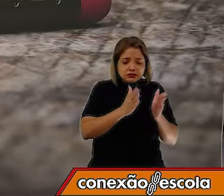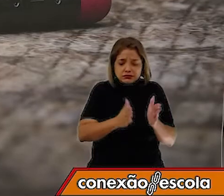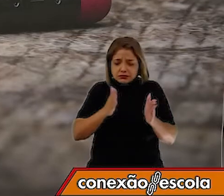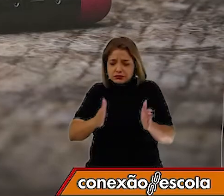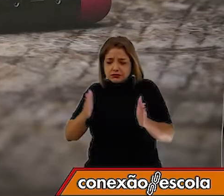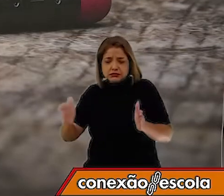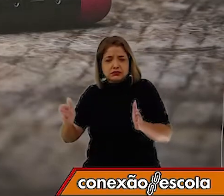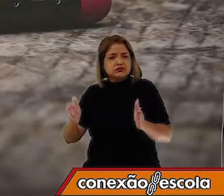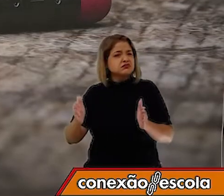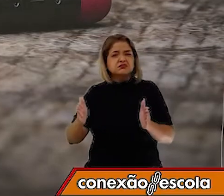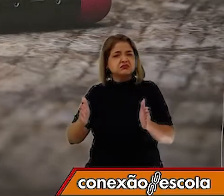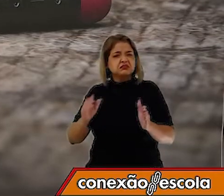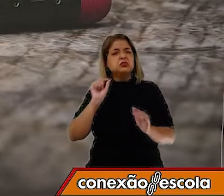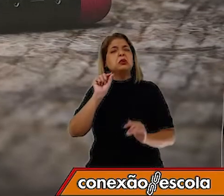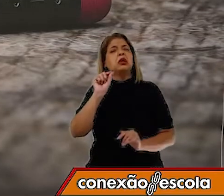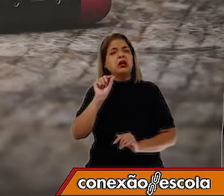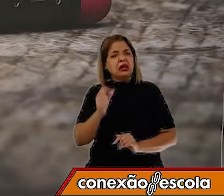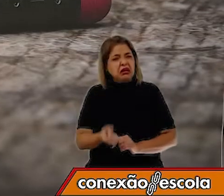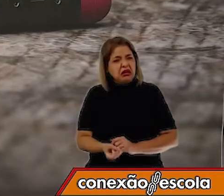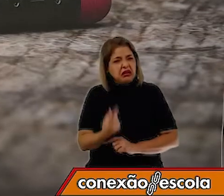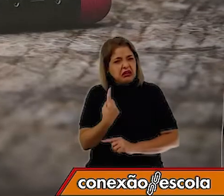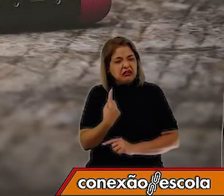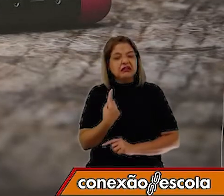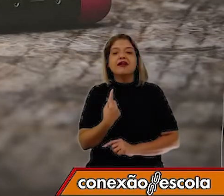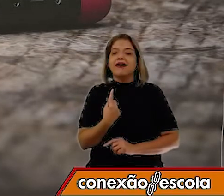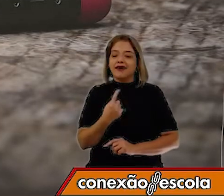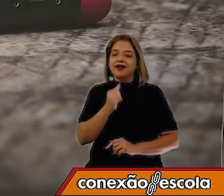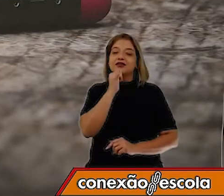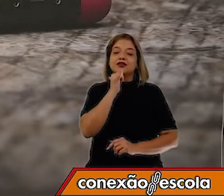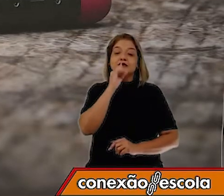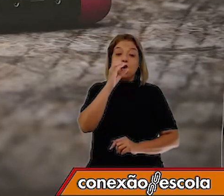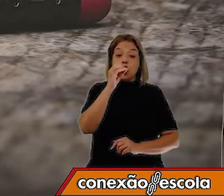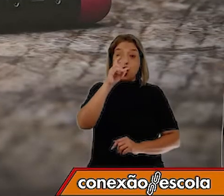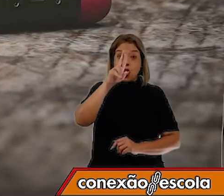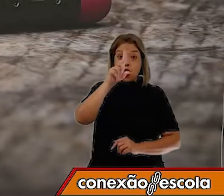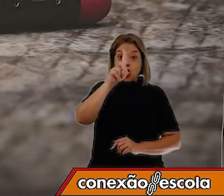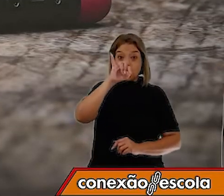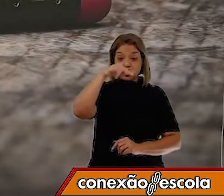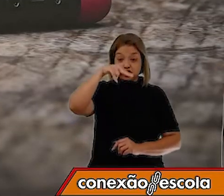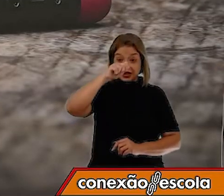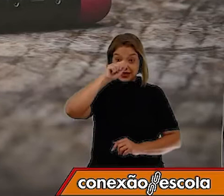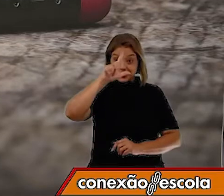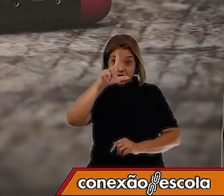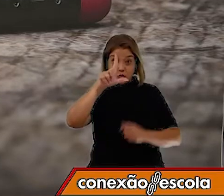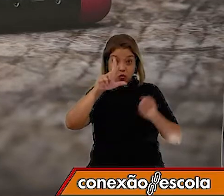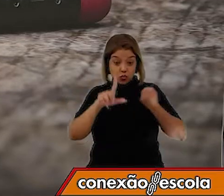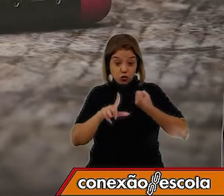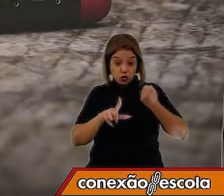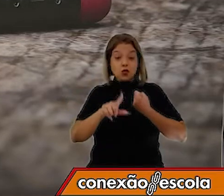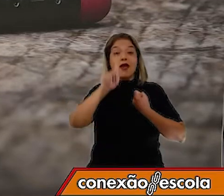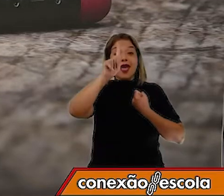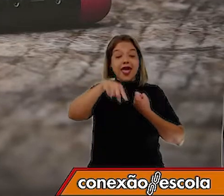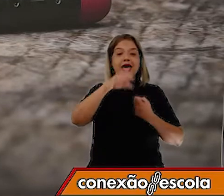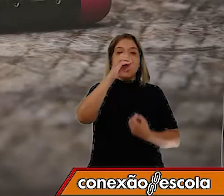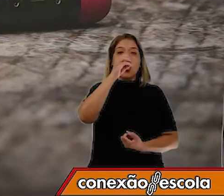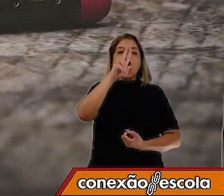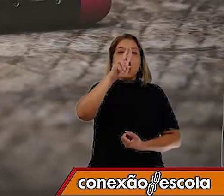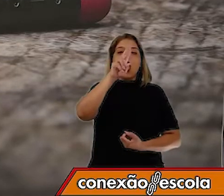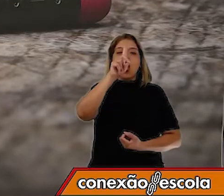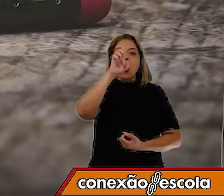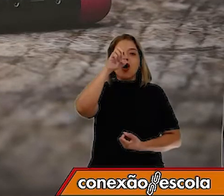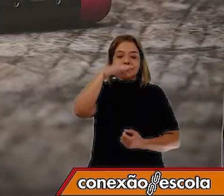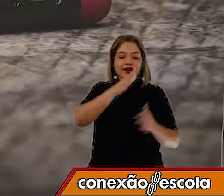isso? Por exemplo, o número ordinal quer dizer ordem.